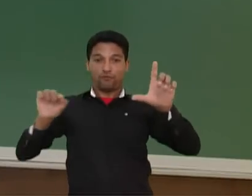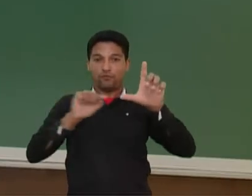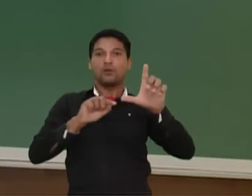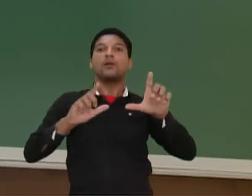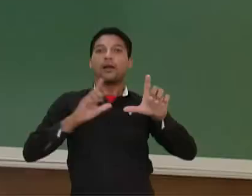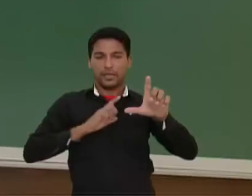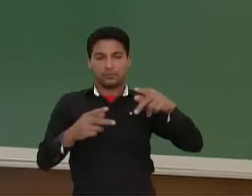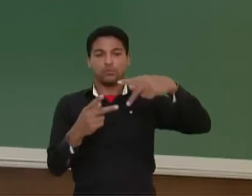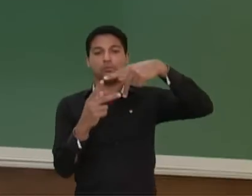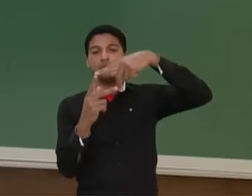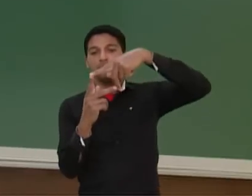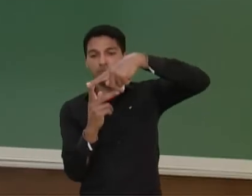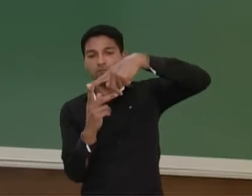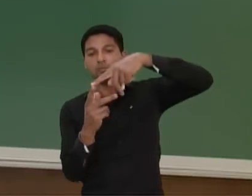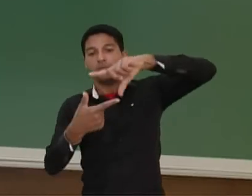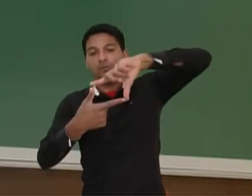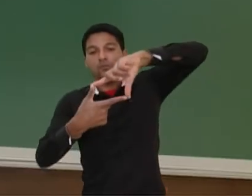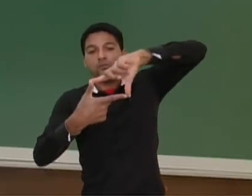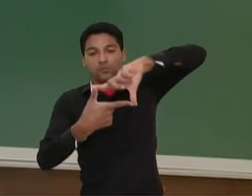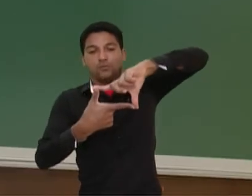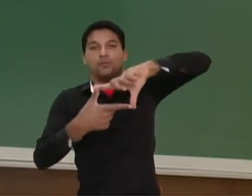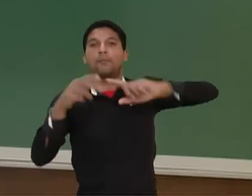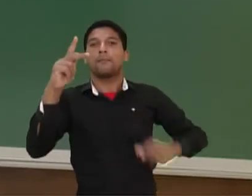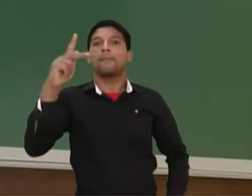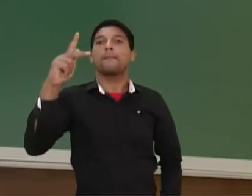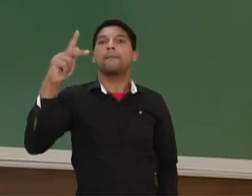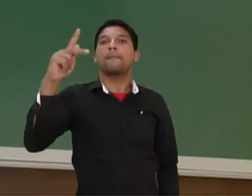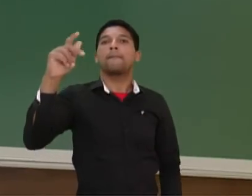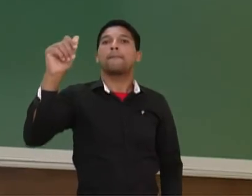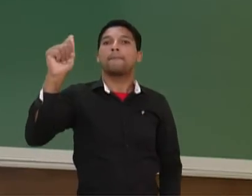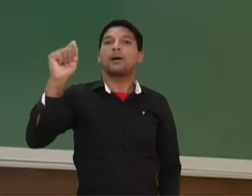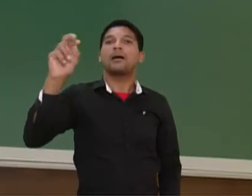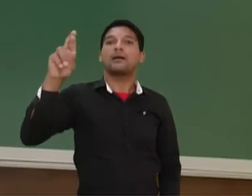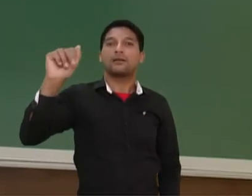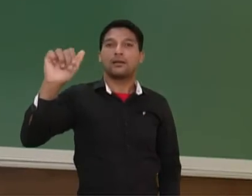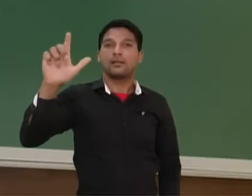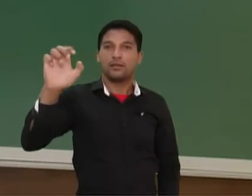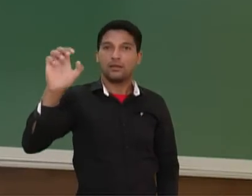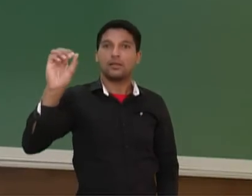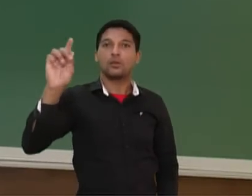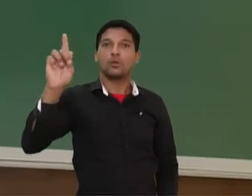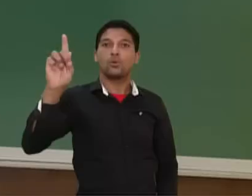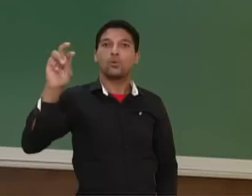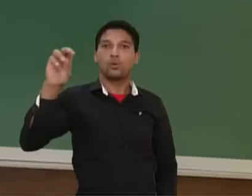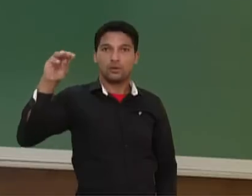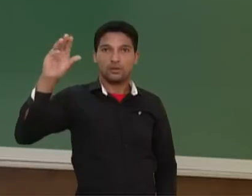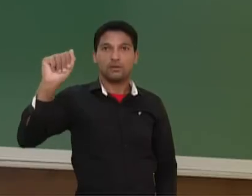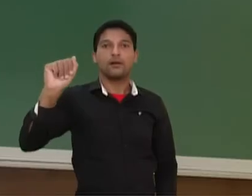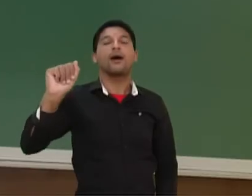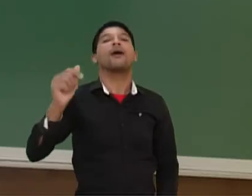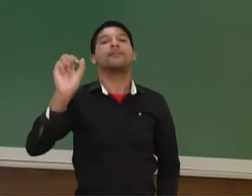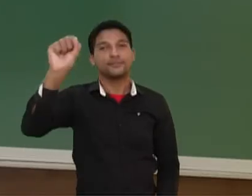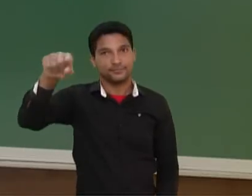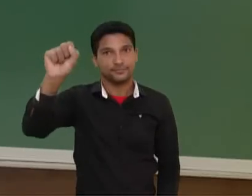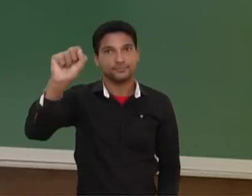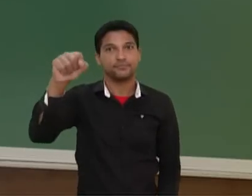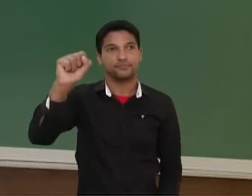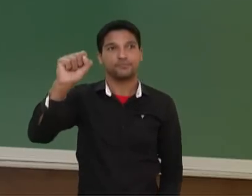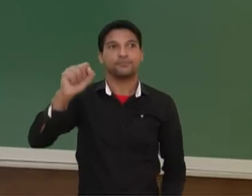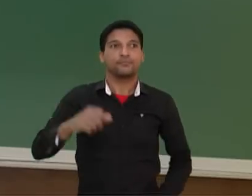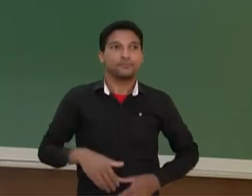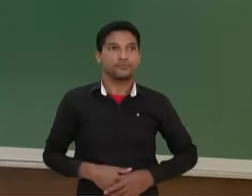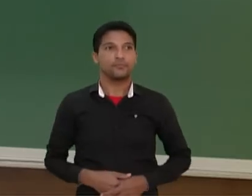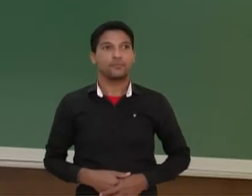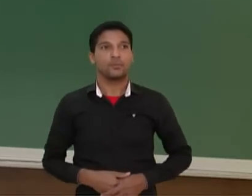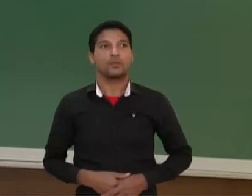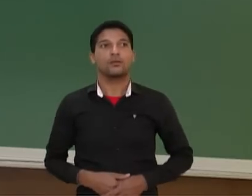O retângulo tem isso? Tem. Tem mais alguma coisa? Tem. Os 4 ângulos são iguais. Mas isso não é necessário para ser paralelogramo.